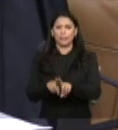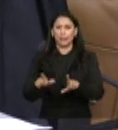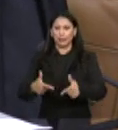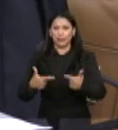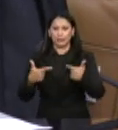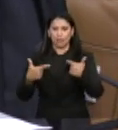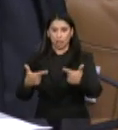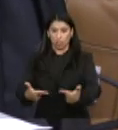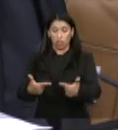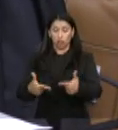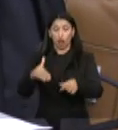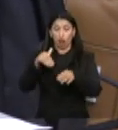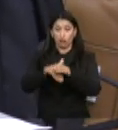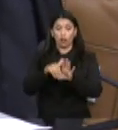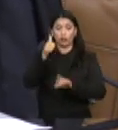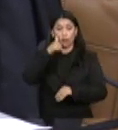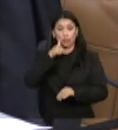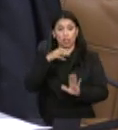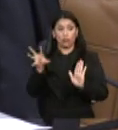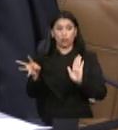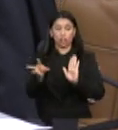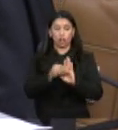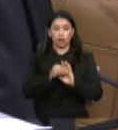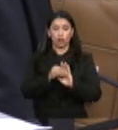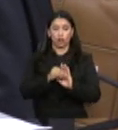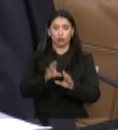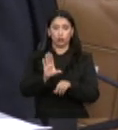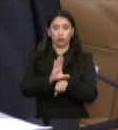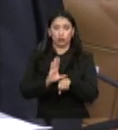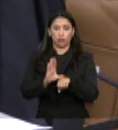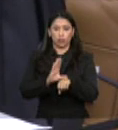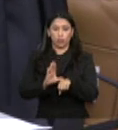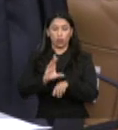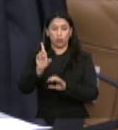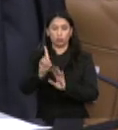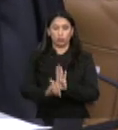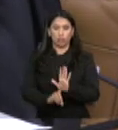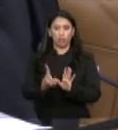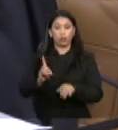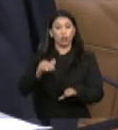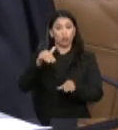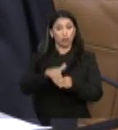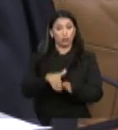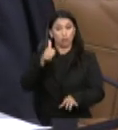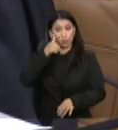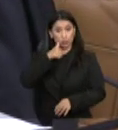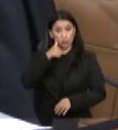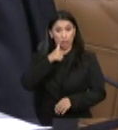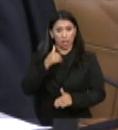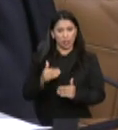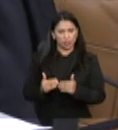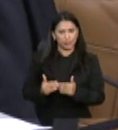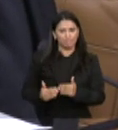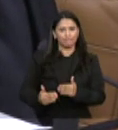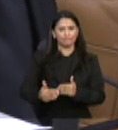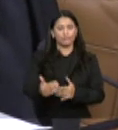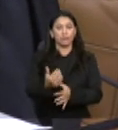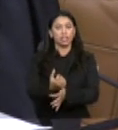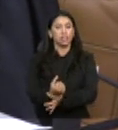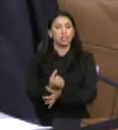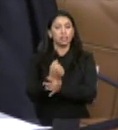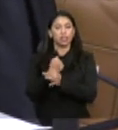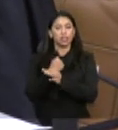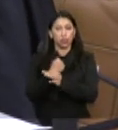incluído na Constituição o direito ao voto das mulheres poderem porém somente viria ser assegurado